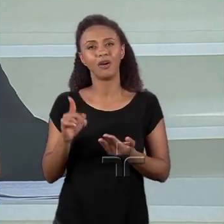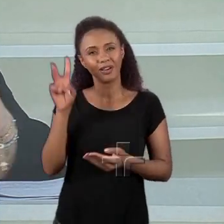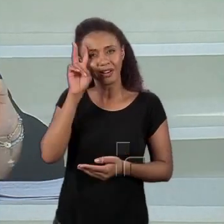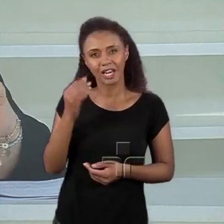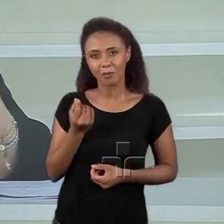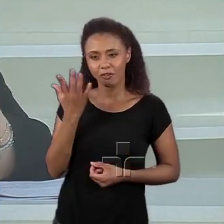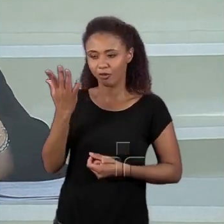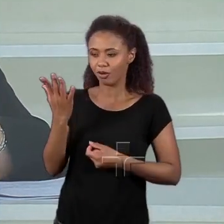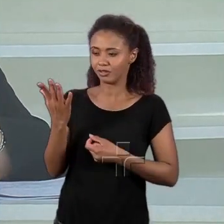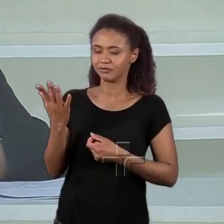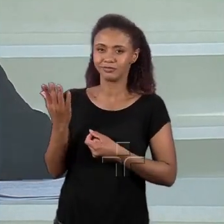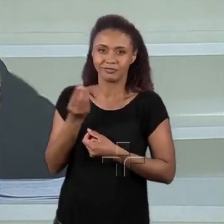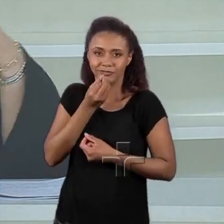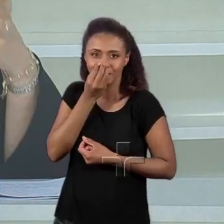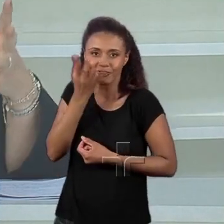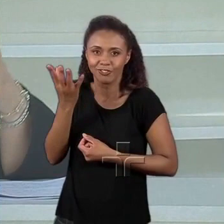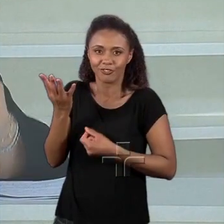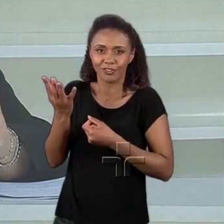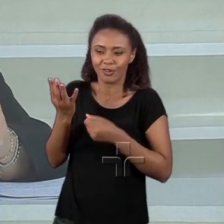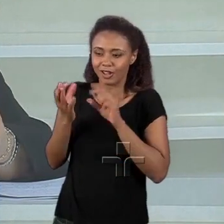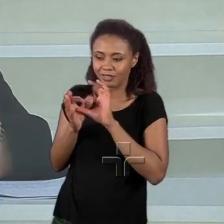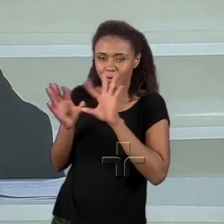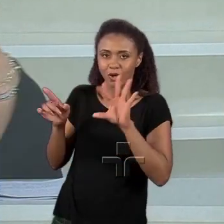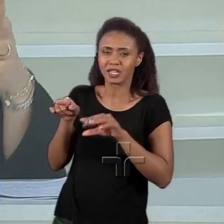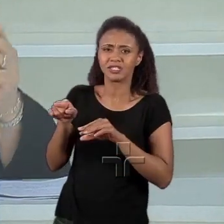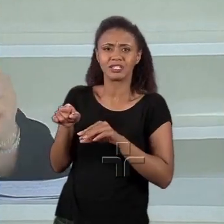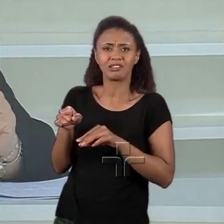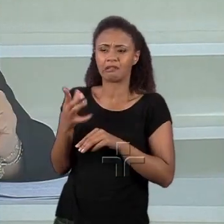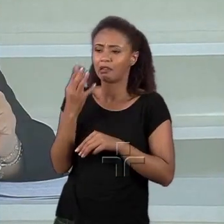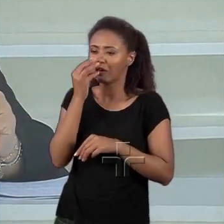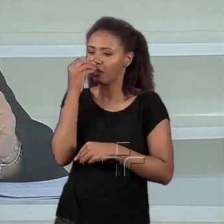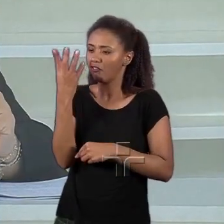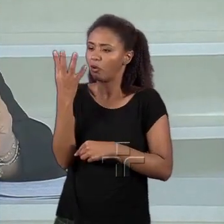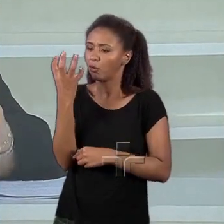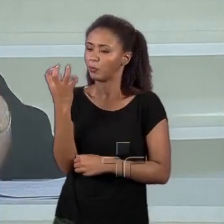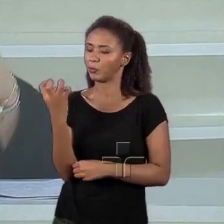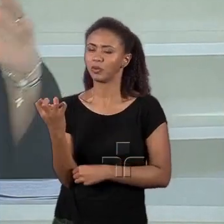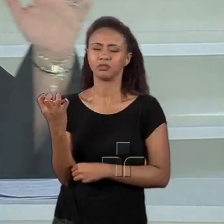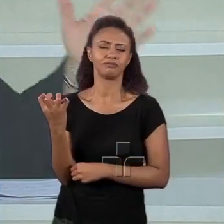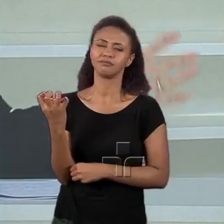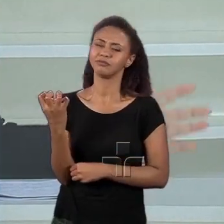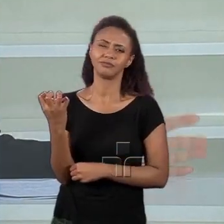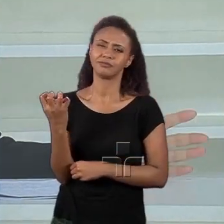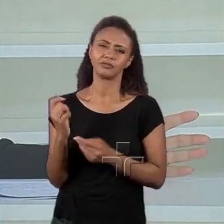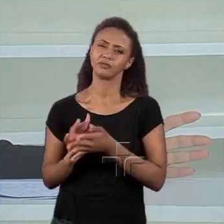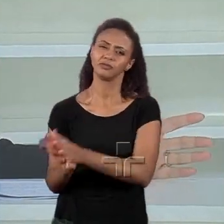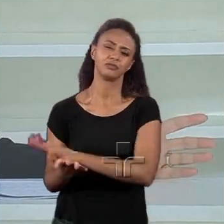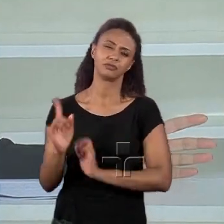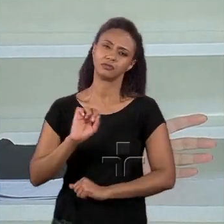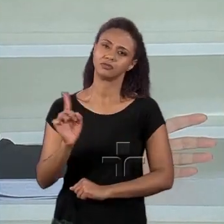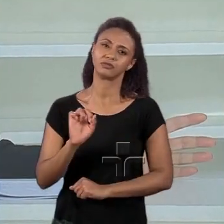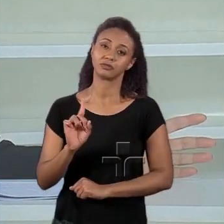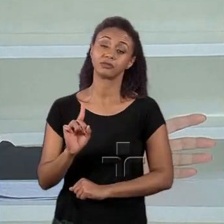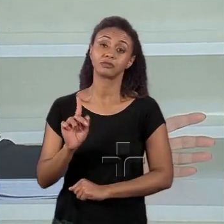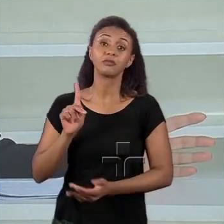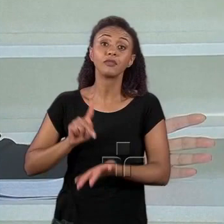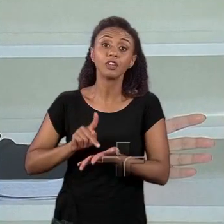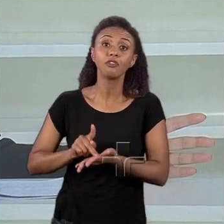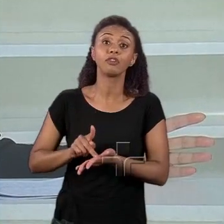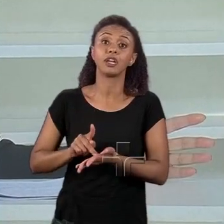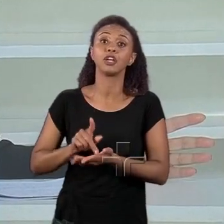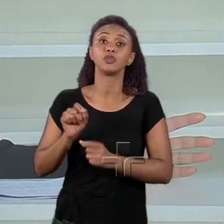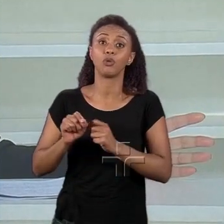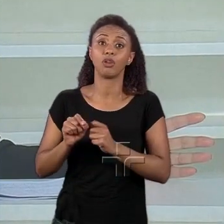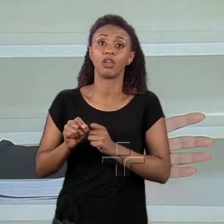que nada possa despetalar essa flor ou destruir esse jardim. Caminhar para o capitão